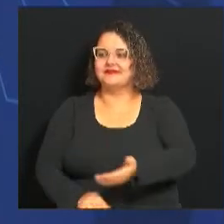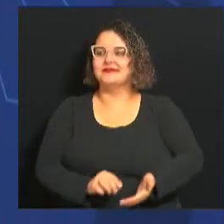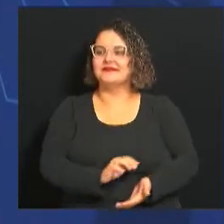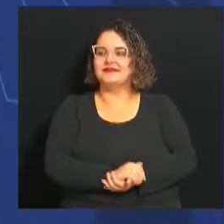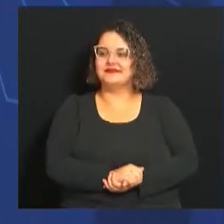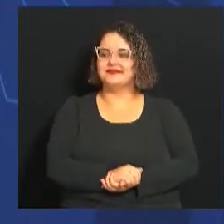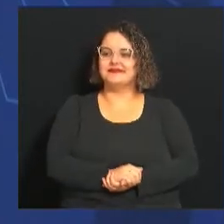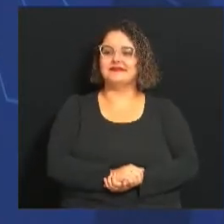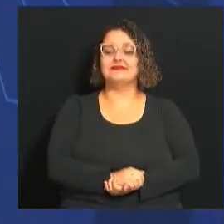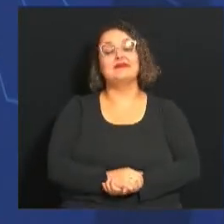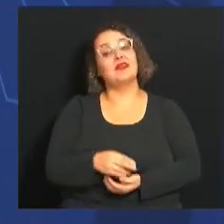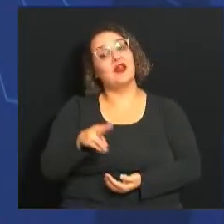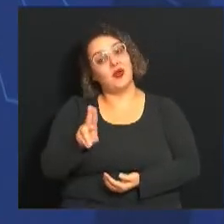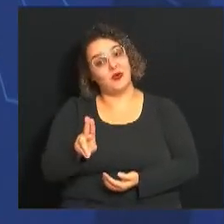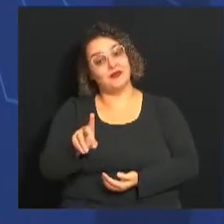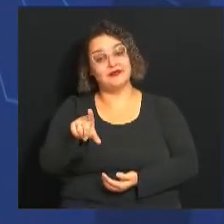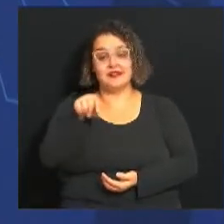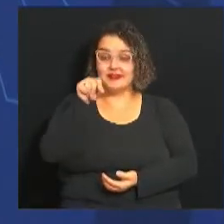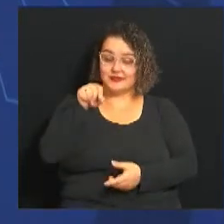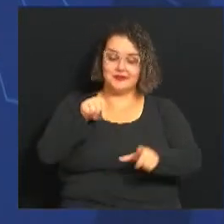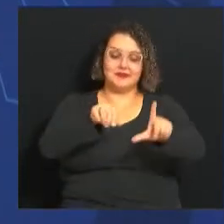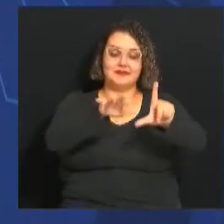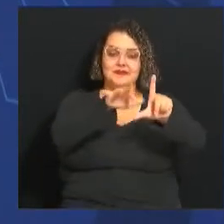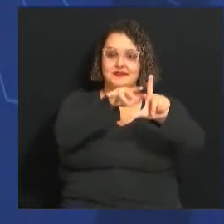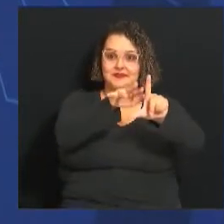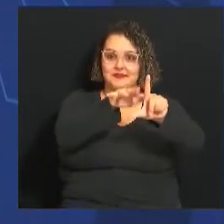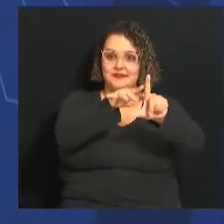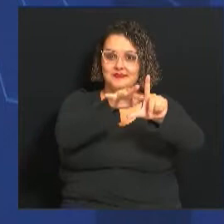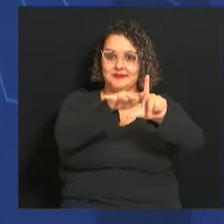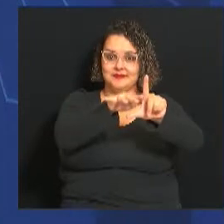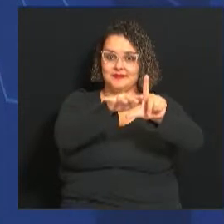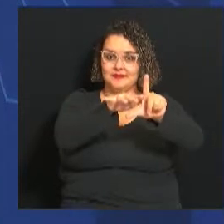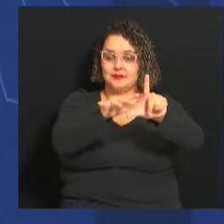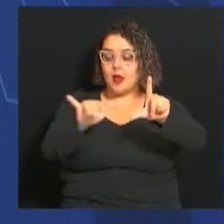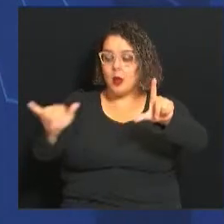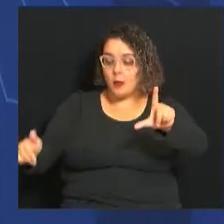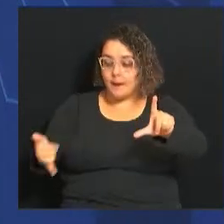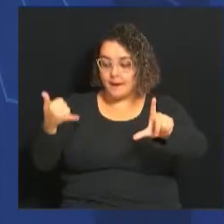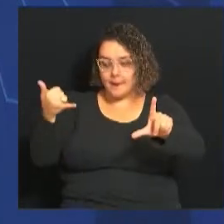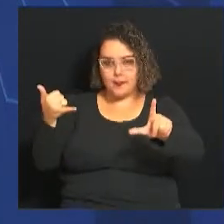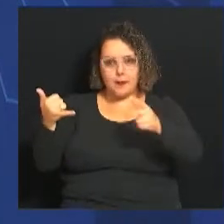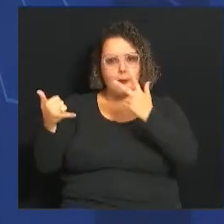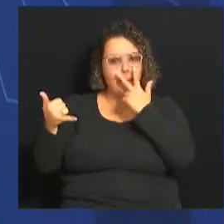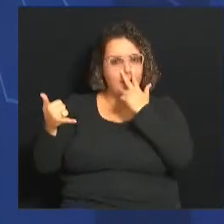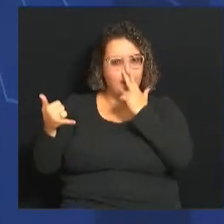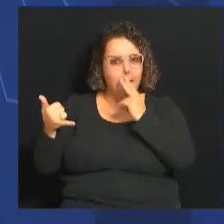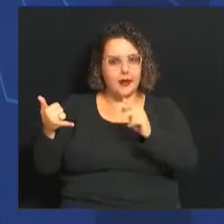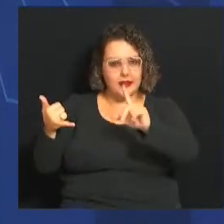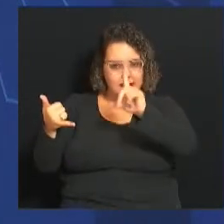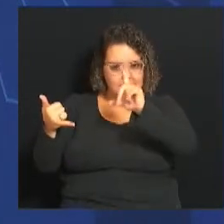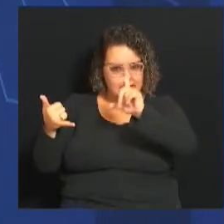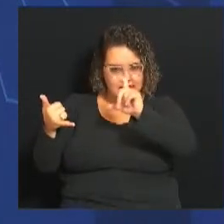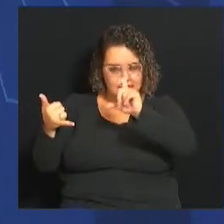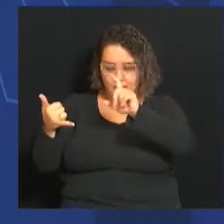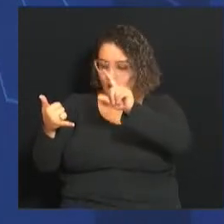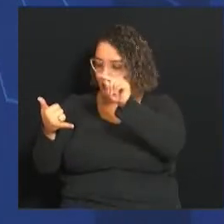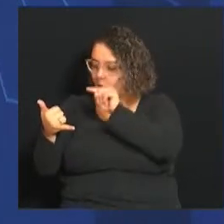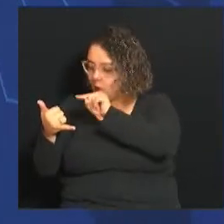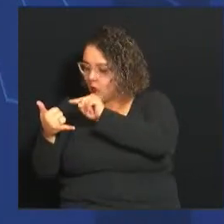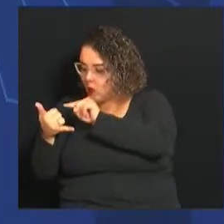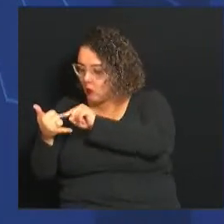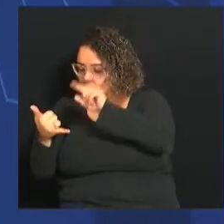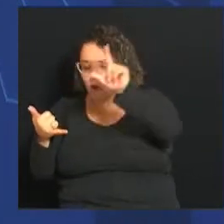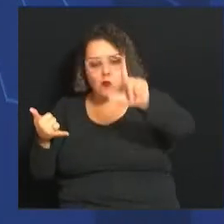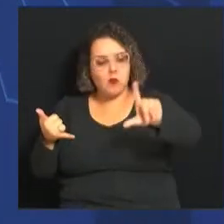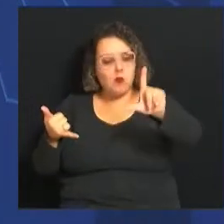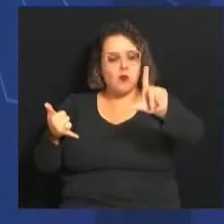978293776. Ou você tem a opção de enviar uma mensagem através do nosso QR Code. Estou apontando aqui para ele. Com a câmera do seu celular, se